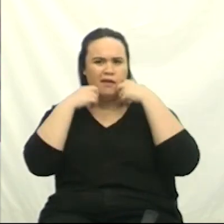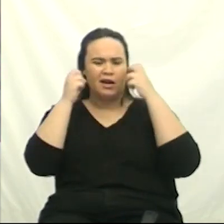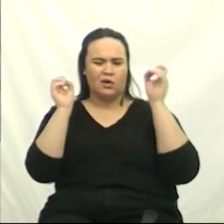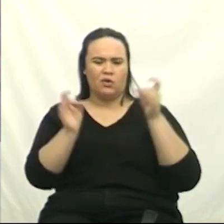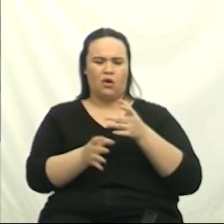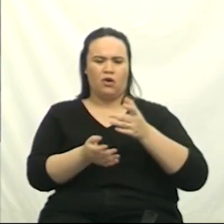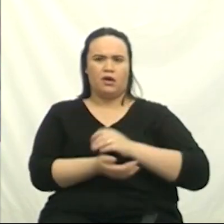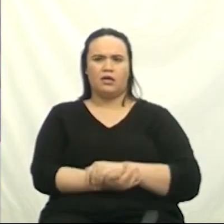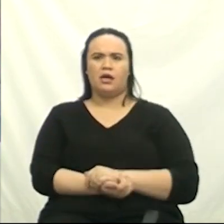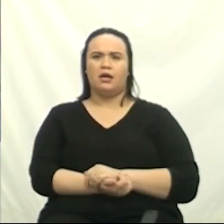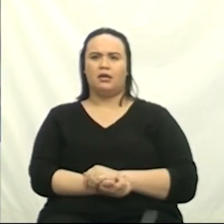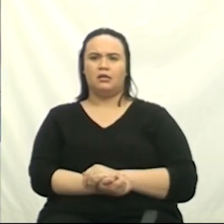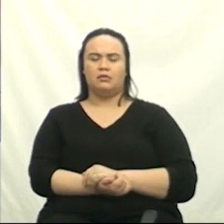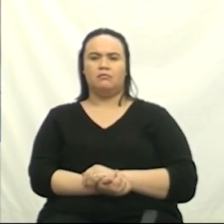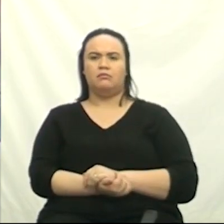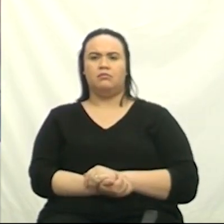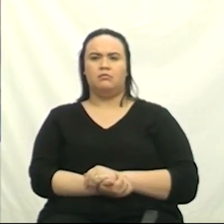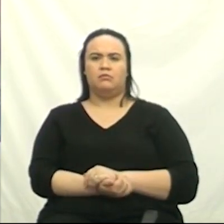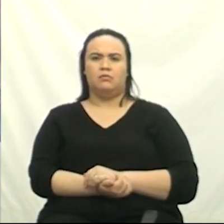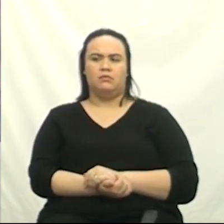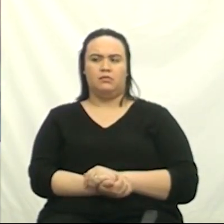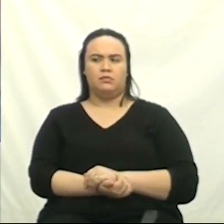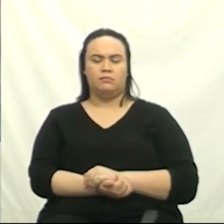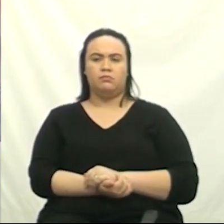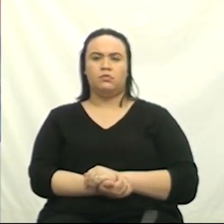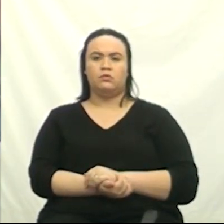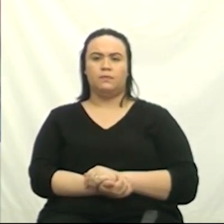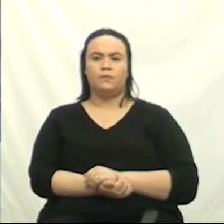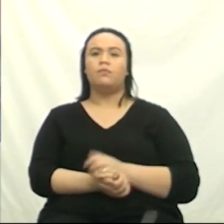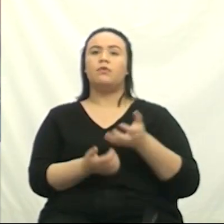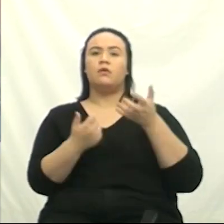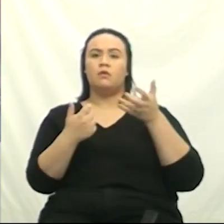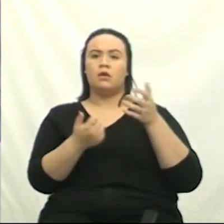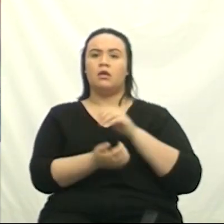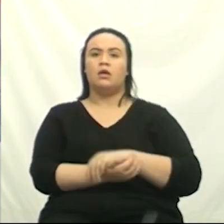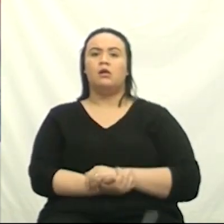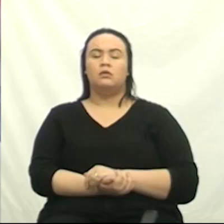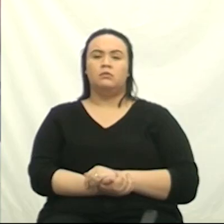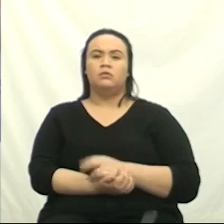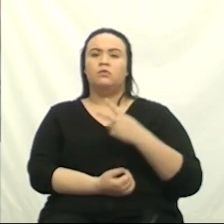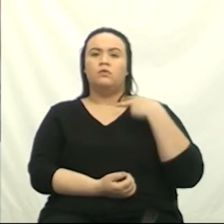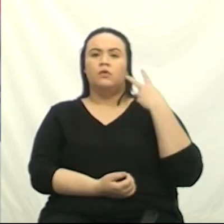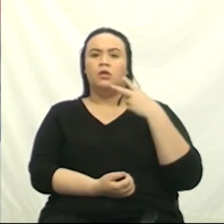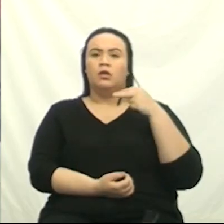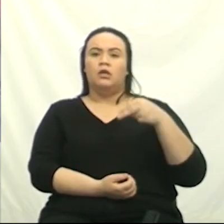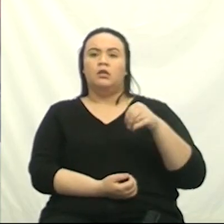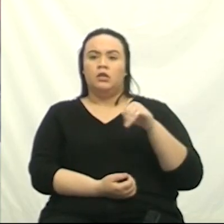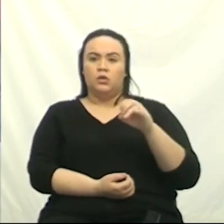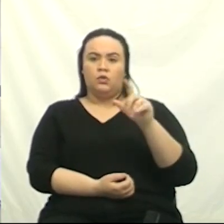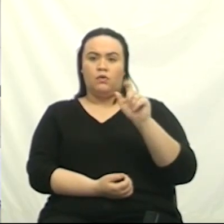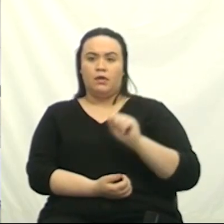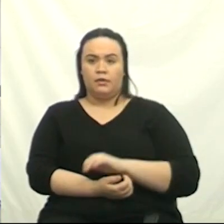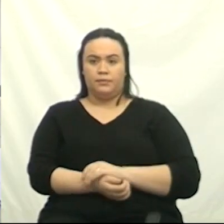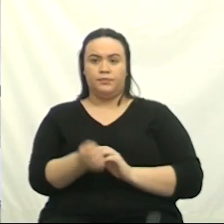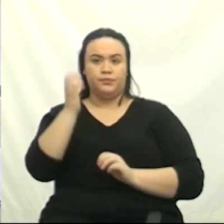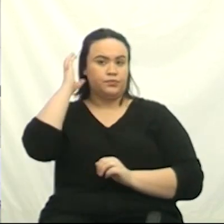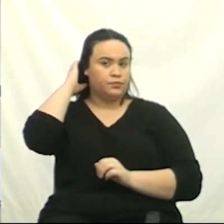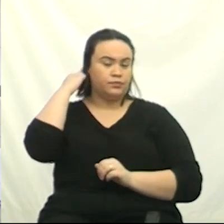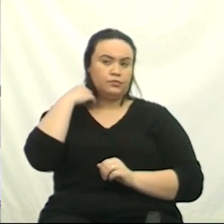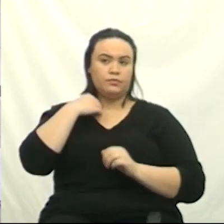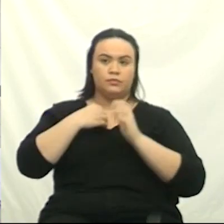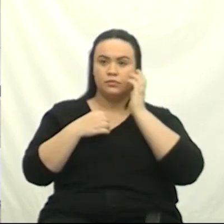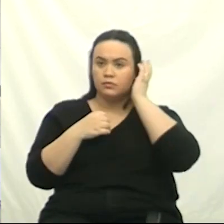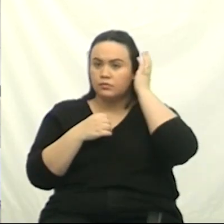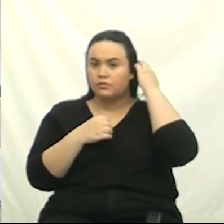a nação brasileira então gostaria de colocar cedo uma parte ao vereador Nicola Pedro